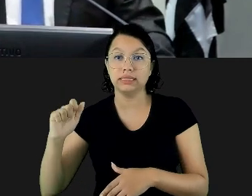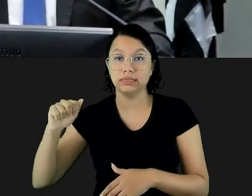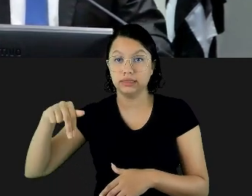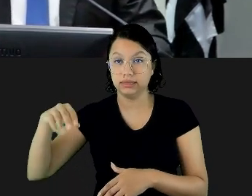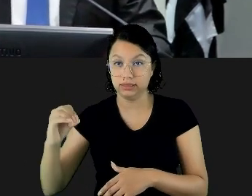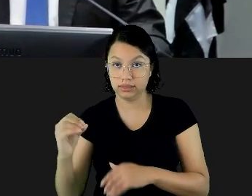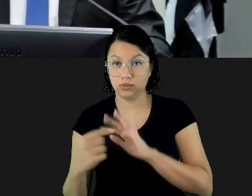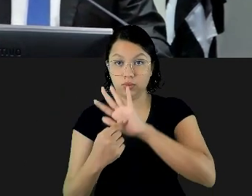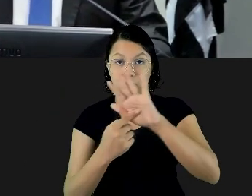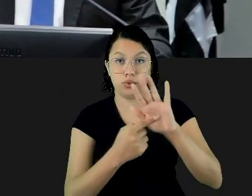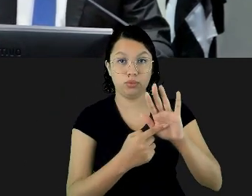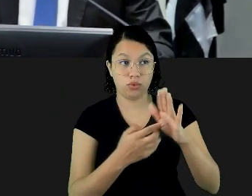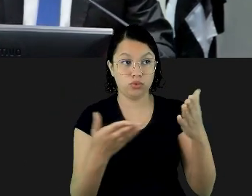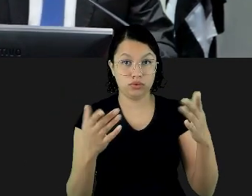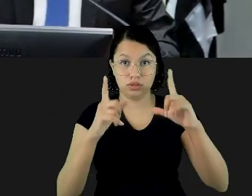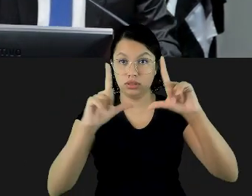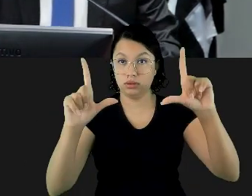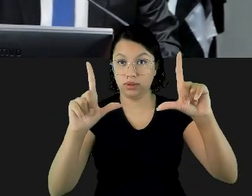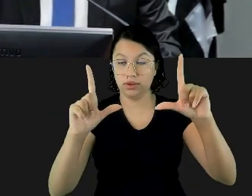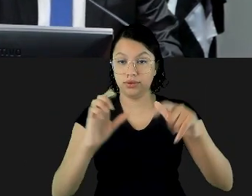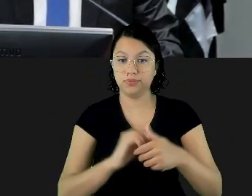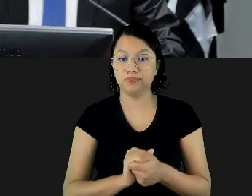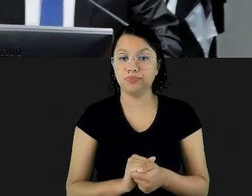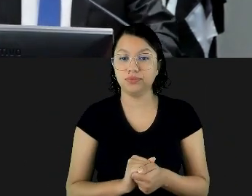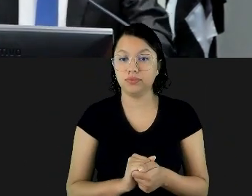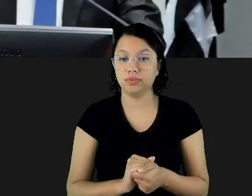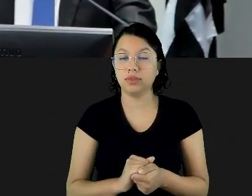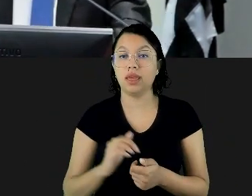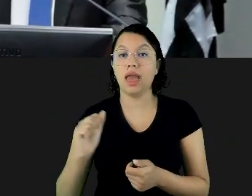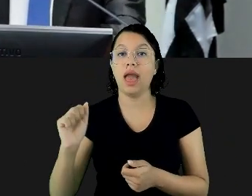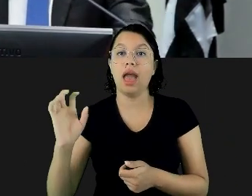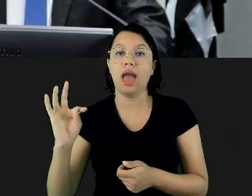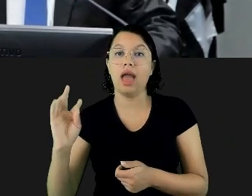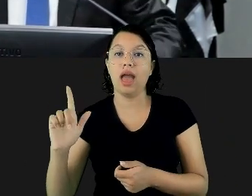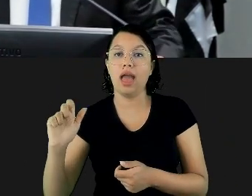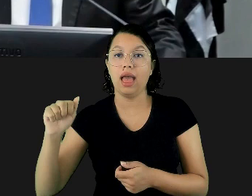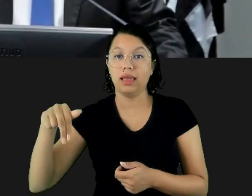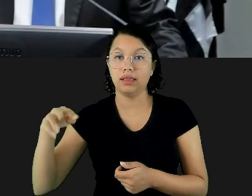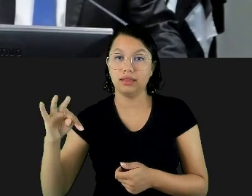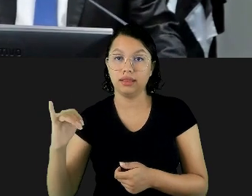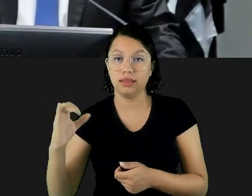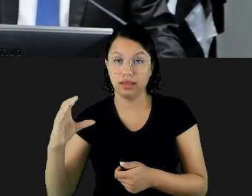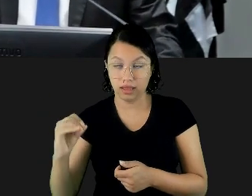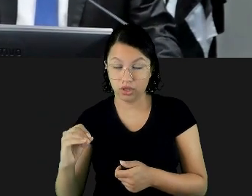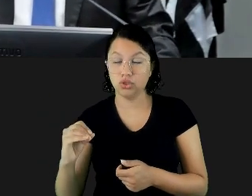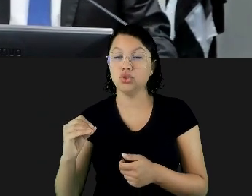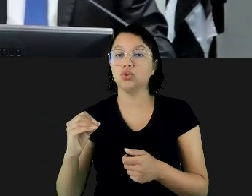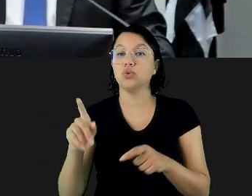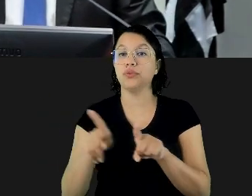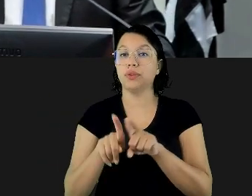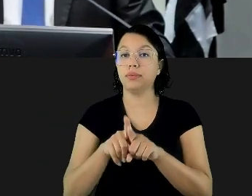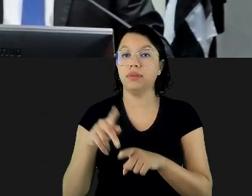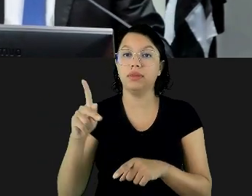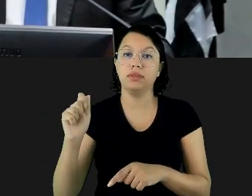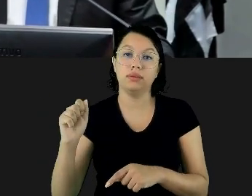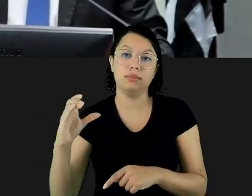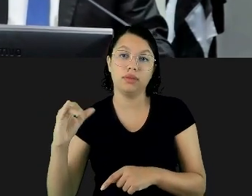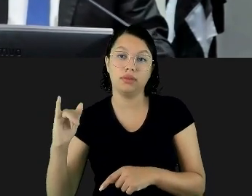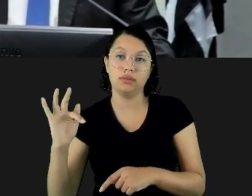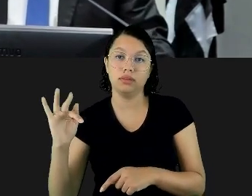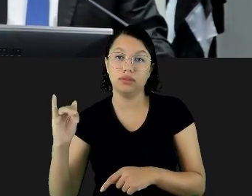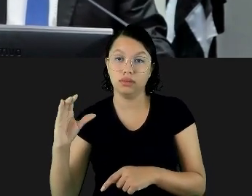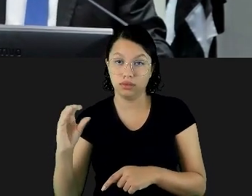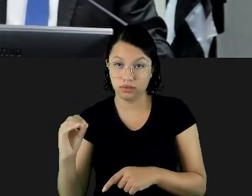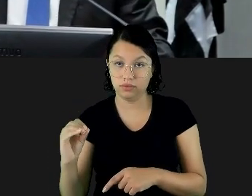Oceano Atlântico, aqui no Porto de Santos, e o Oceano Pacífico, nos portos